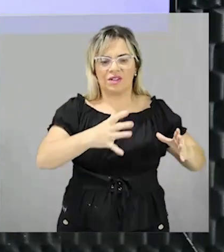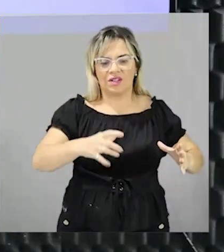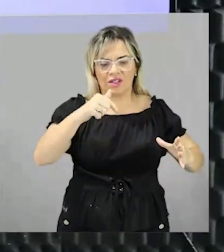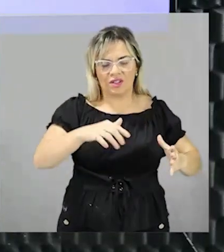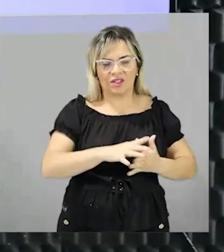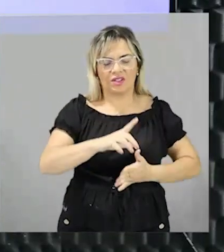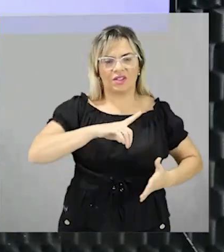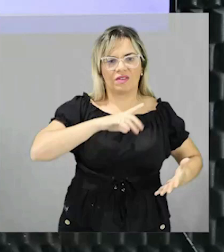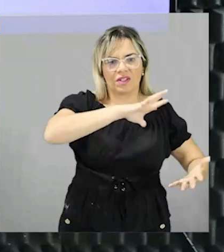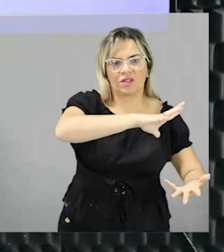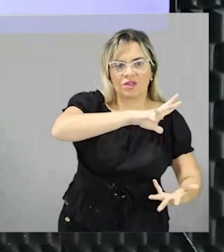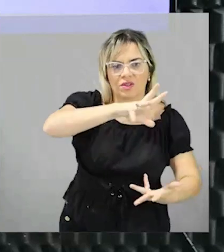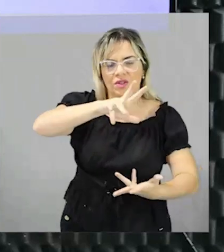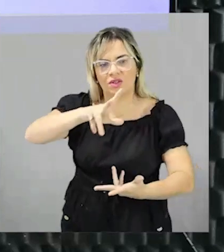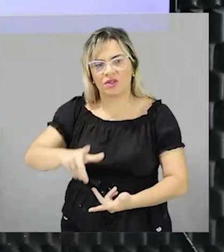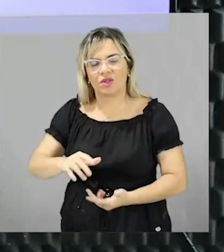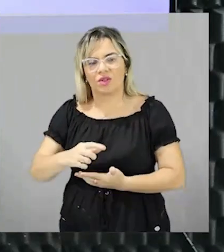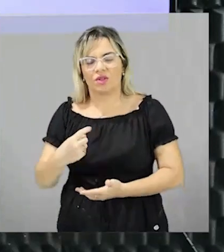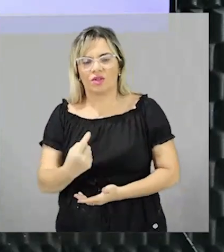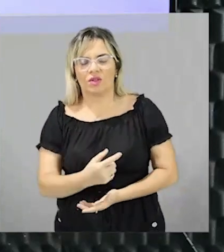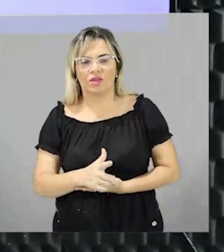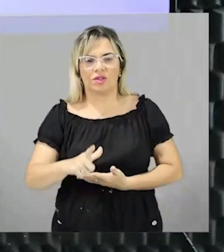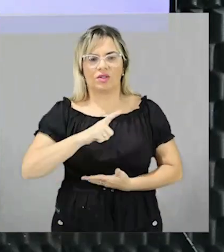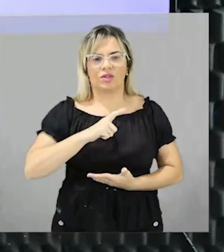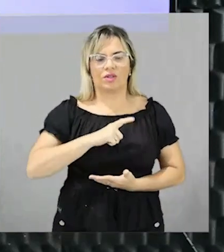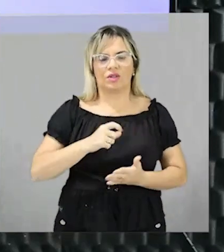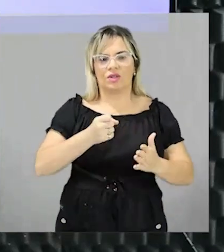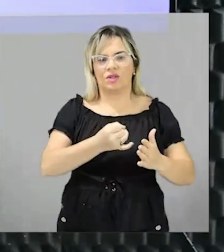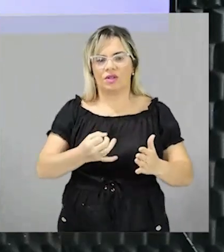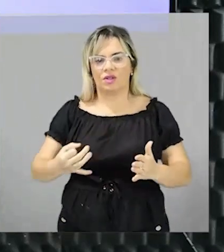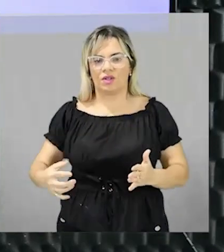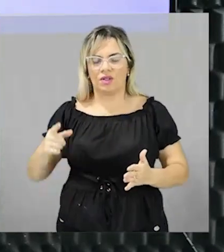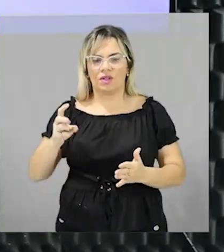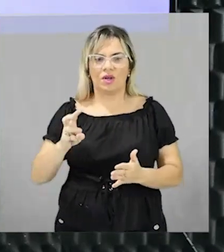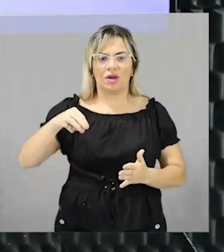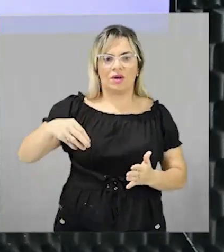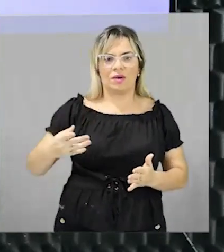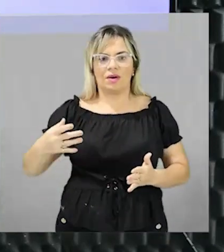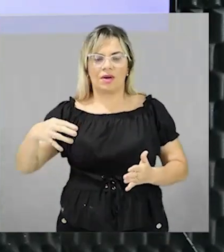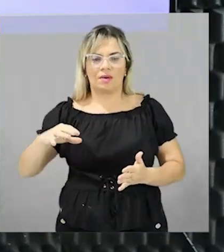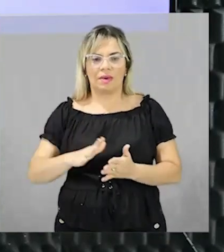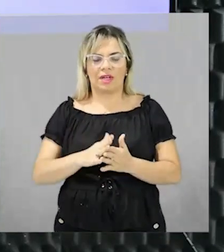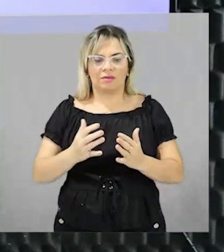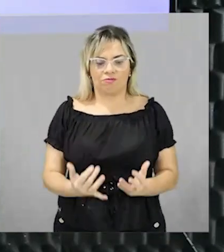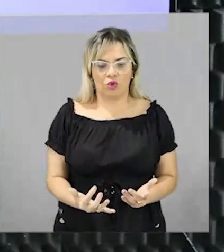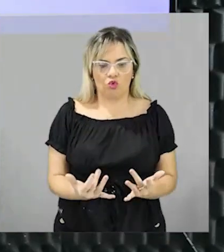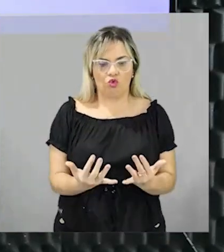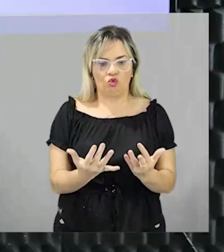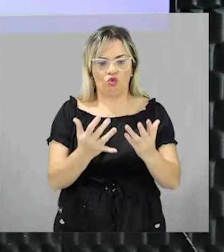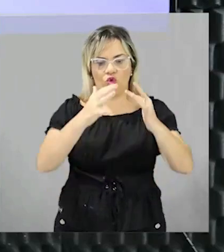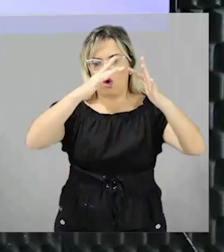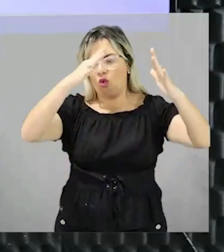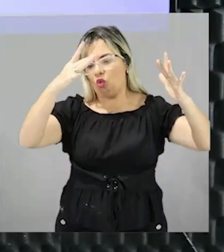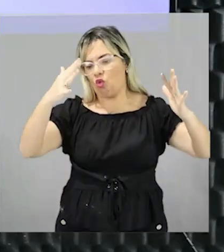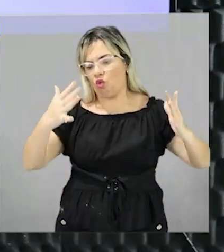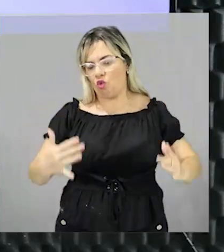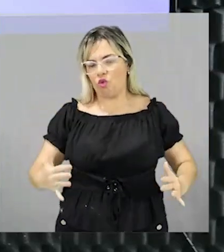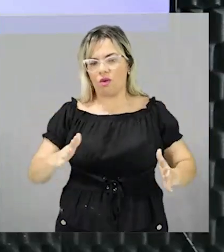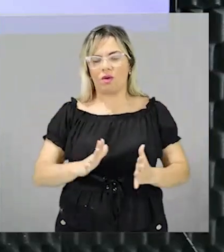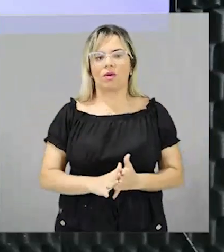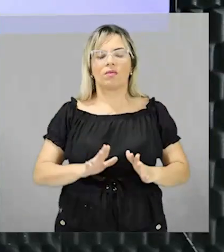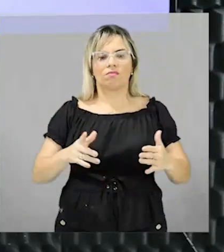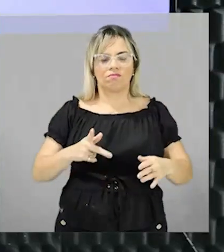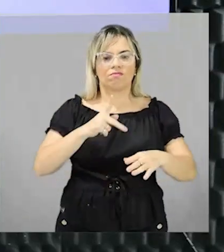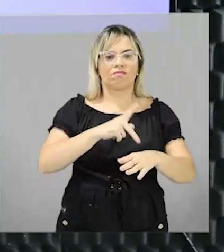consolidaram no nosso planeta. Tanto é que nós vamos ter em grande quantidade rochas magmáticas, que a gente vai ter uma próxima aula falando só sobre rochas, tá